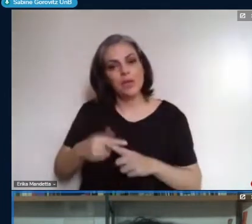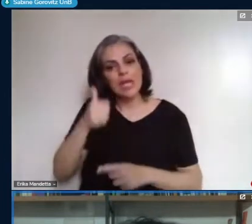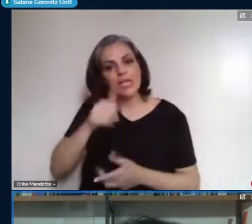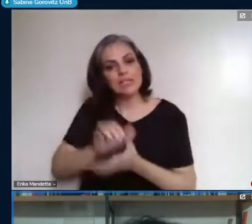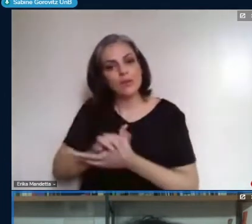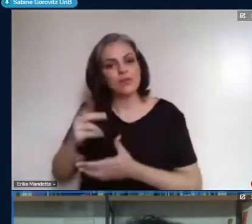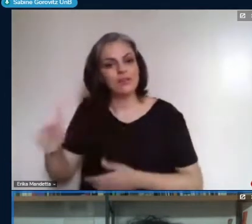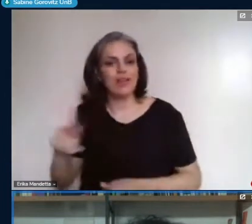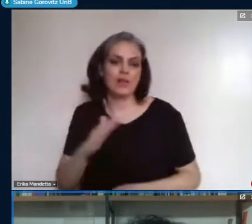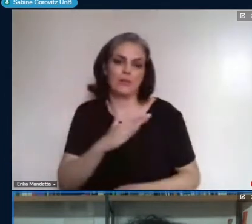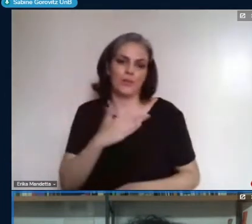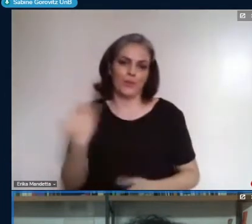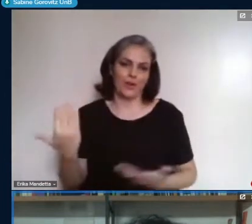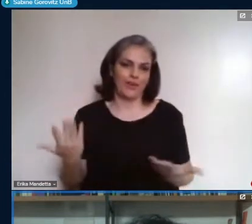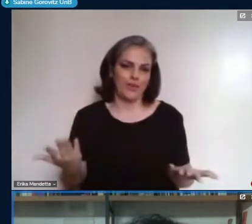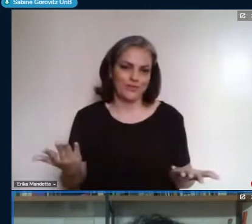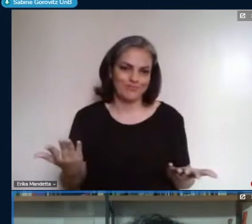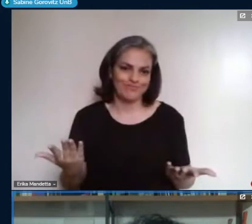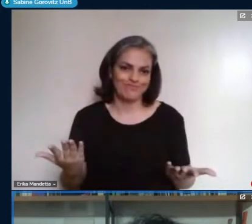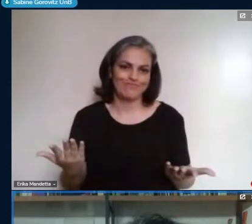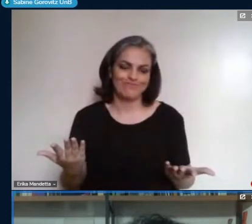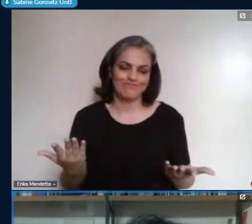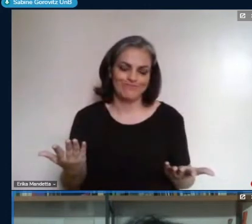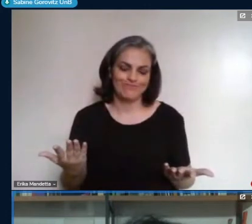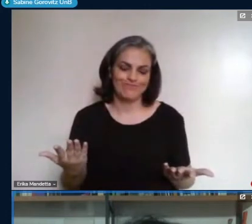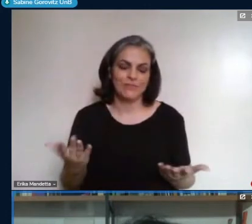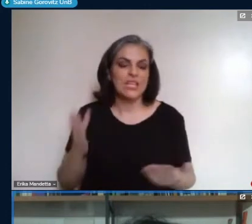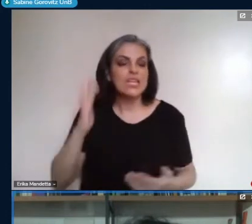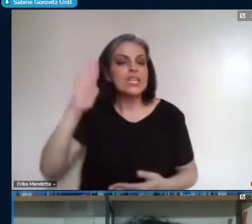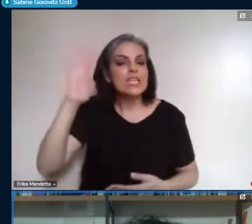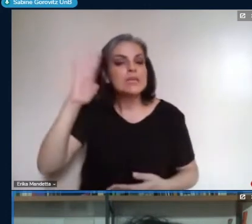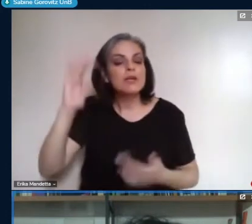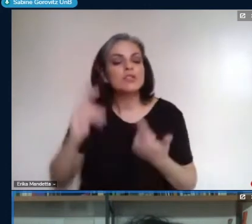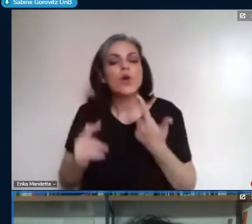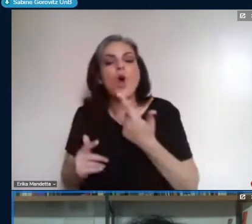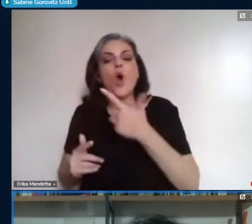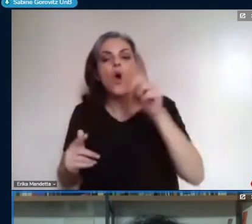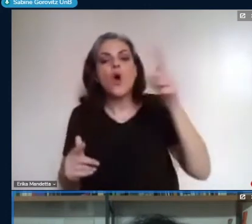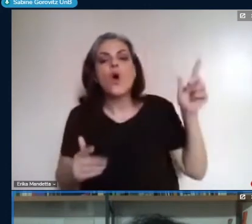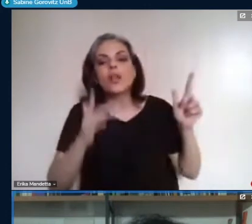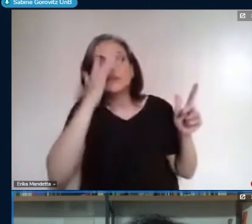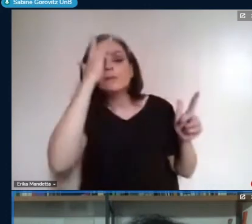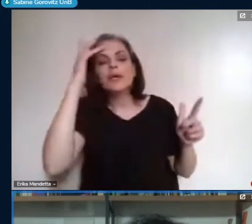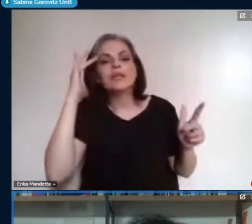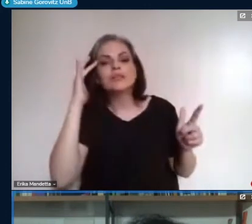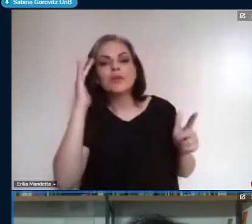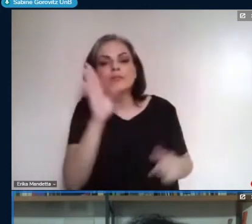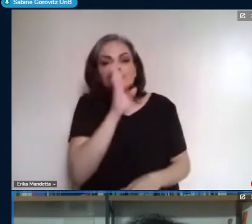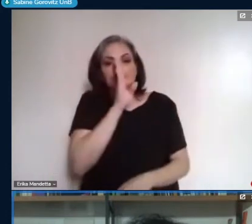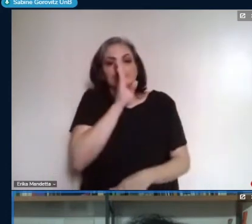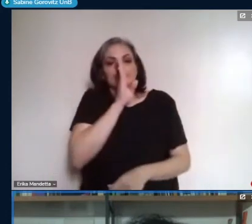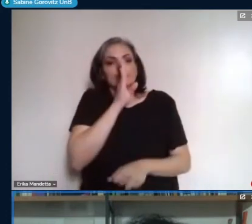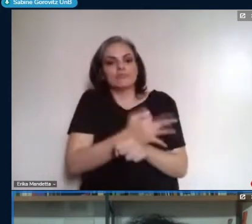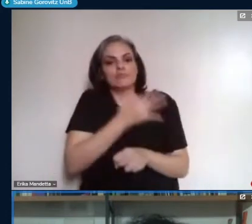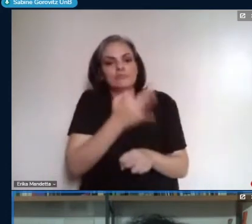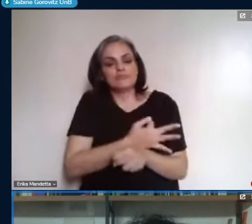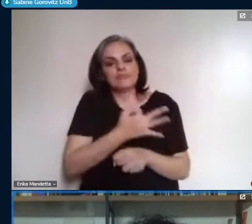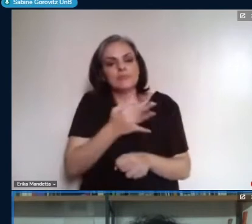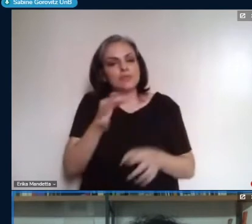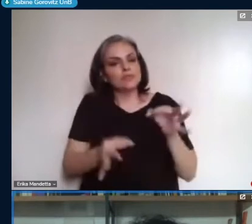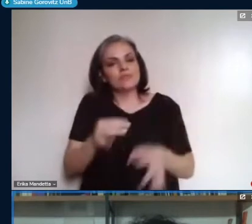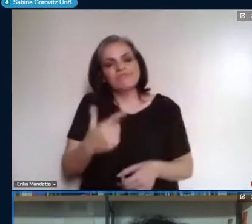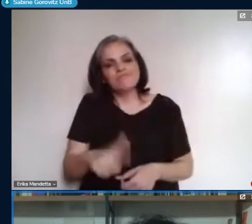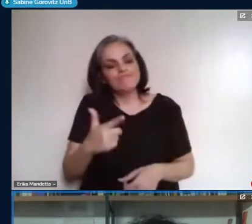Então, quantos outros estão silenciados e vítimas de injustiças dramáticas